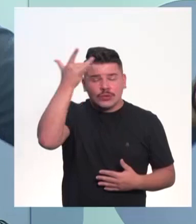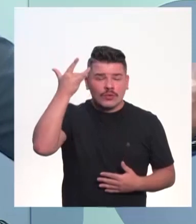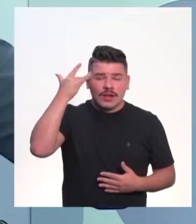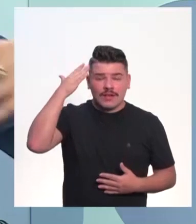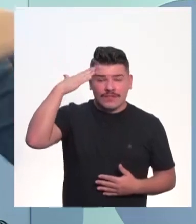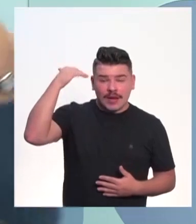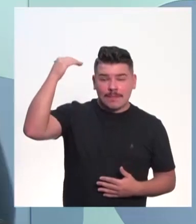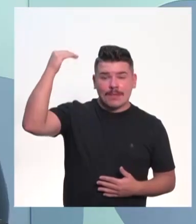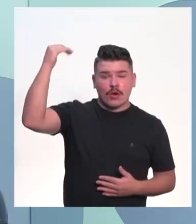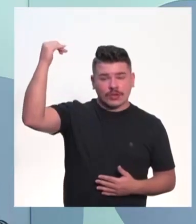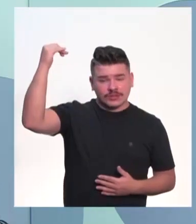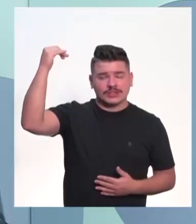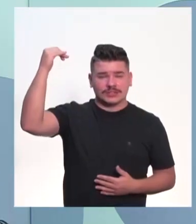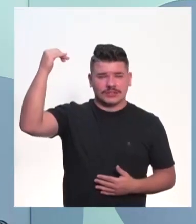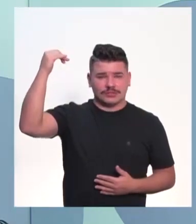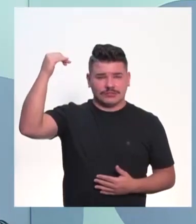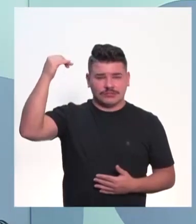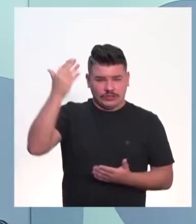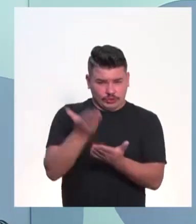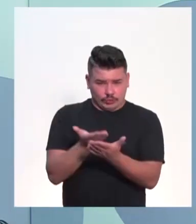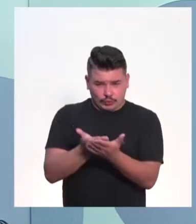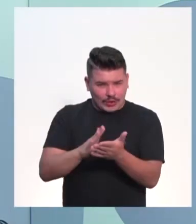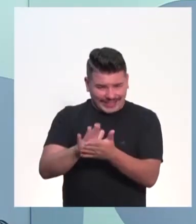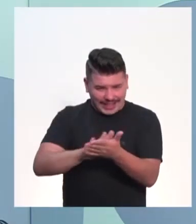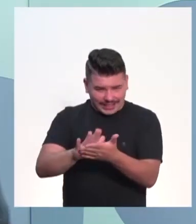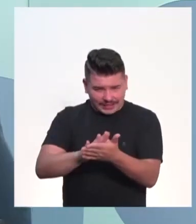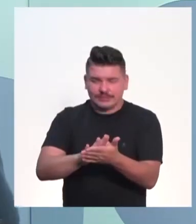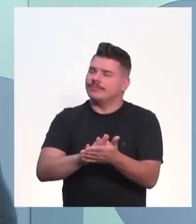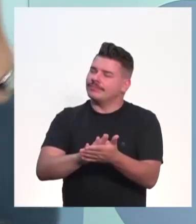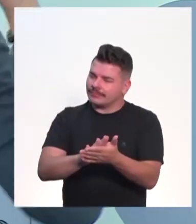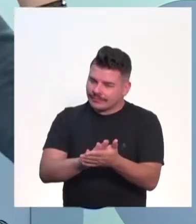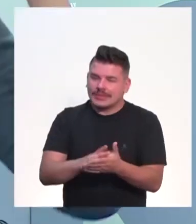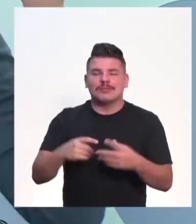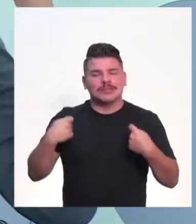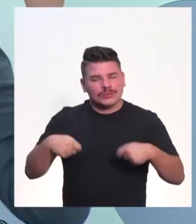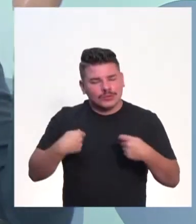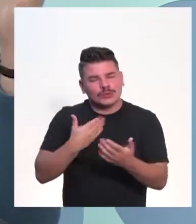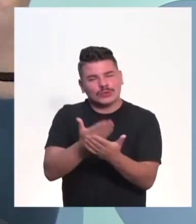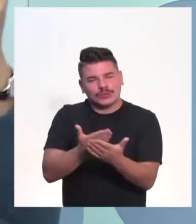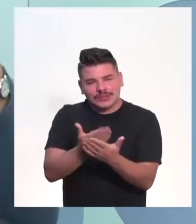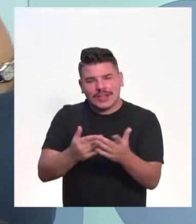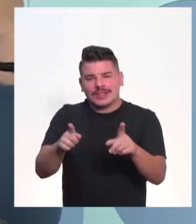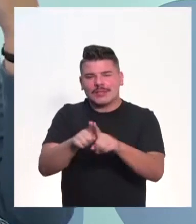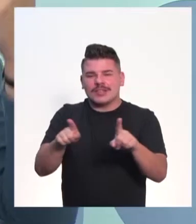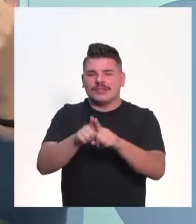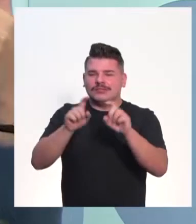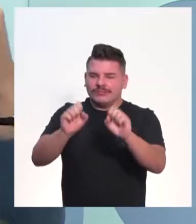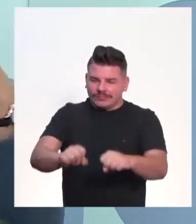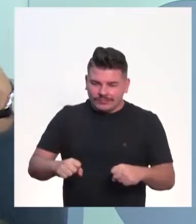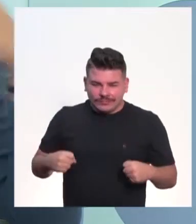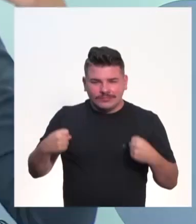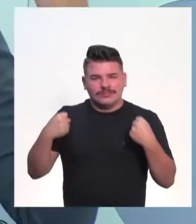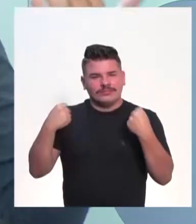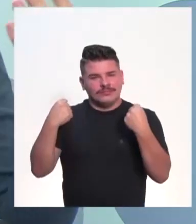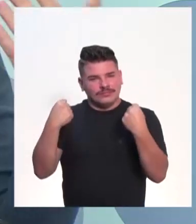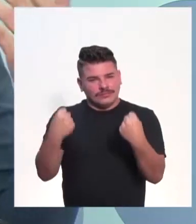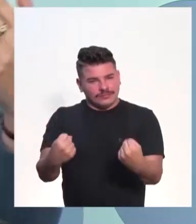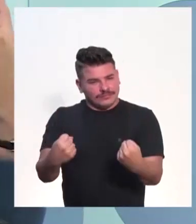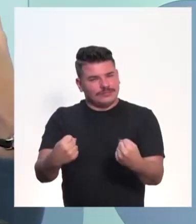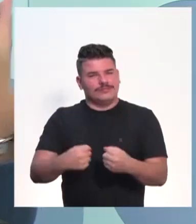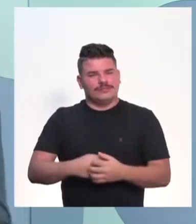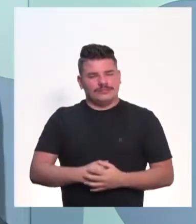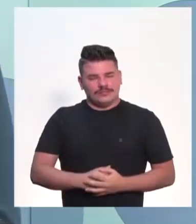dizer, Neymar, não tem nenhuma pessoa que tenha conseguido atingir um nível grande de proficiência ou um nível